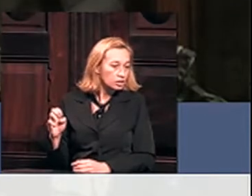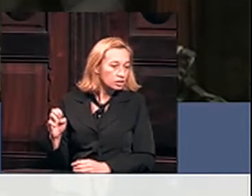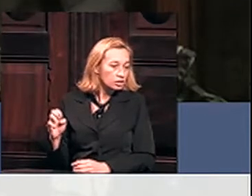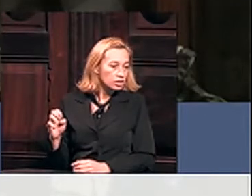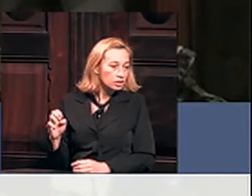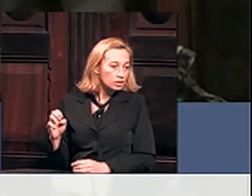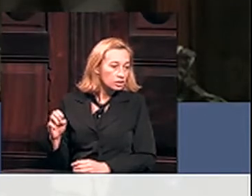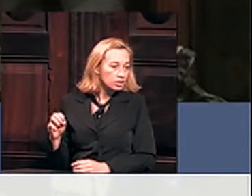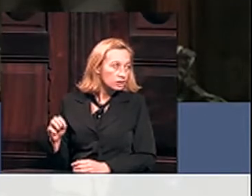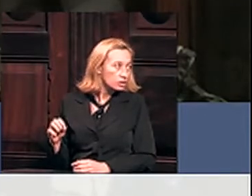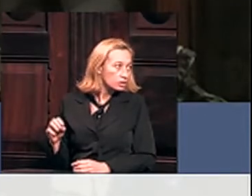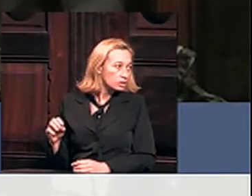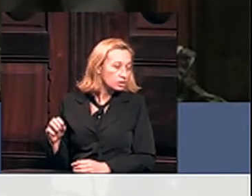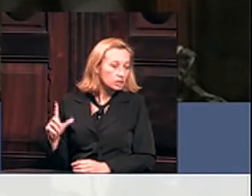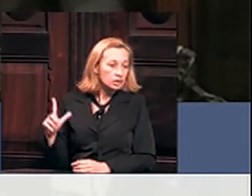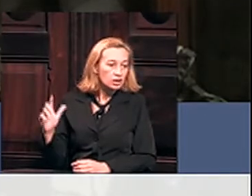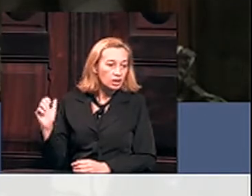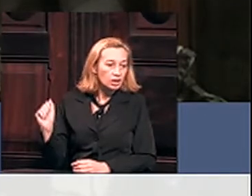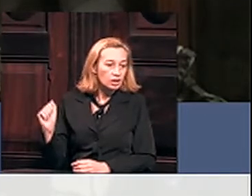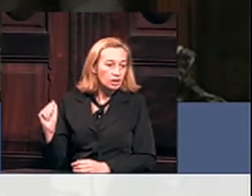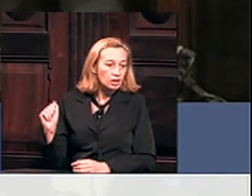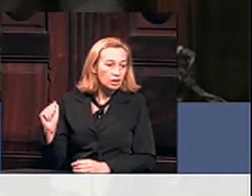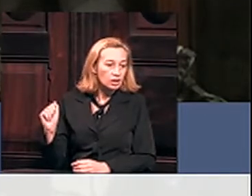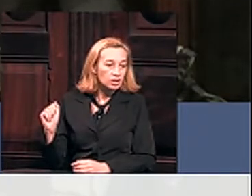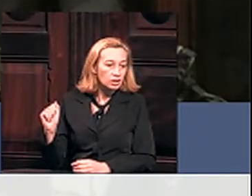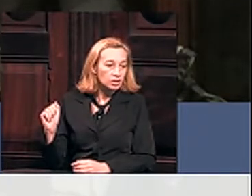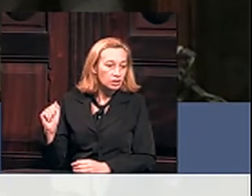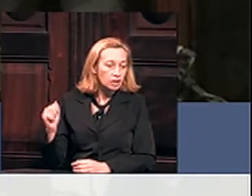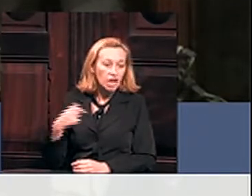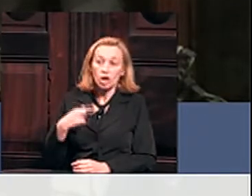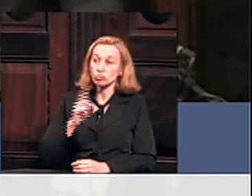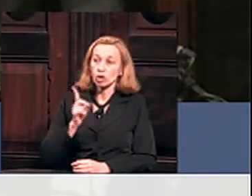Valdec, Lazzarone.